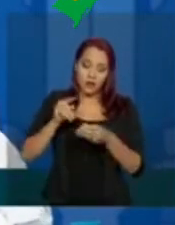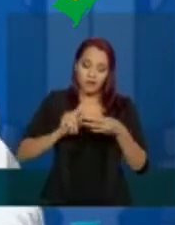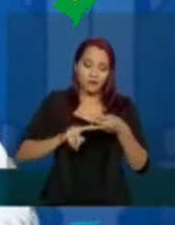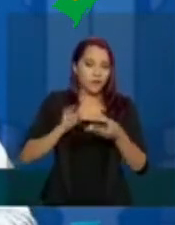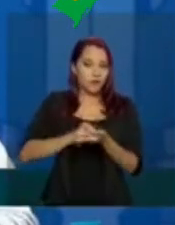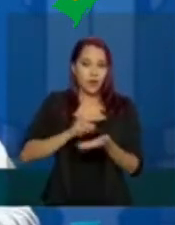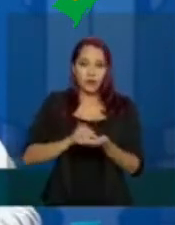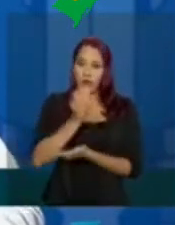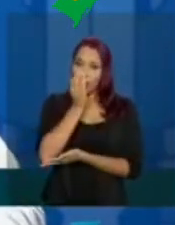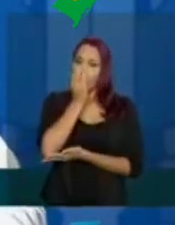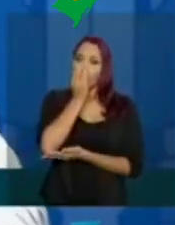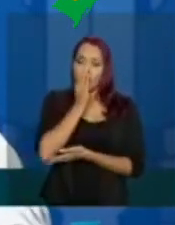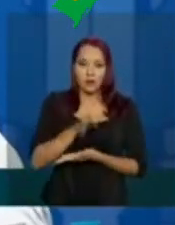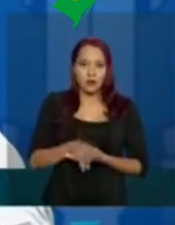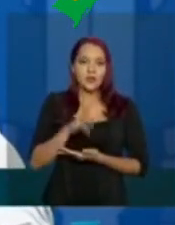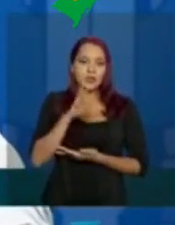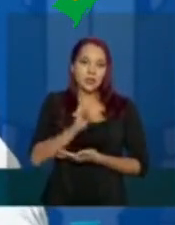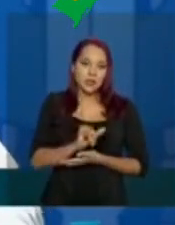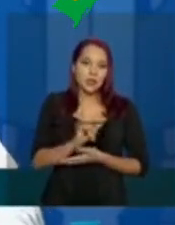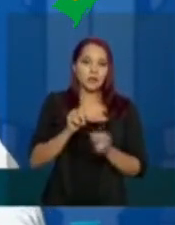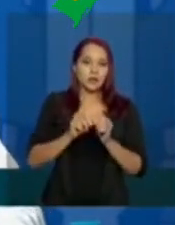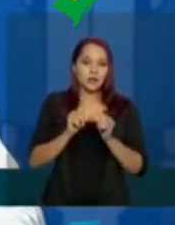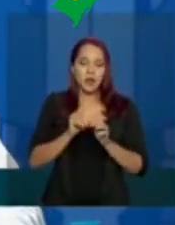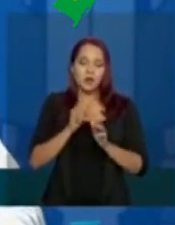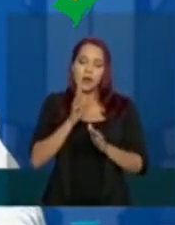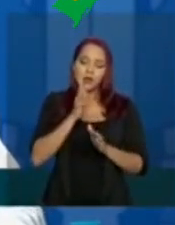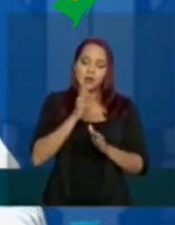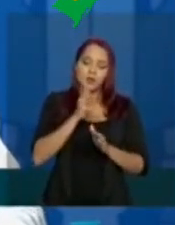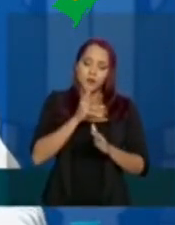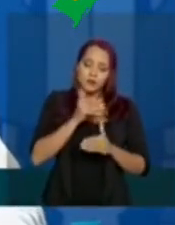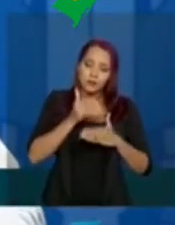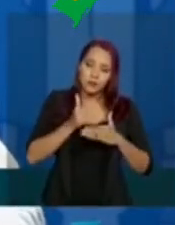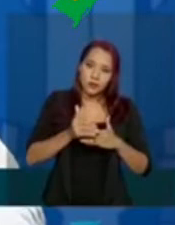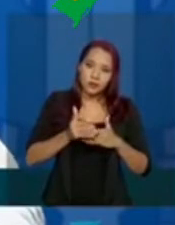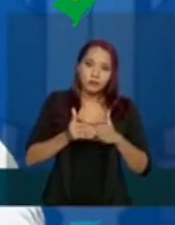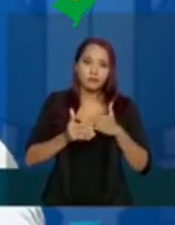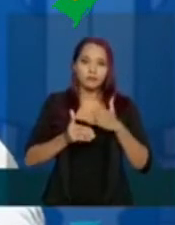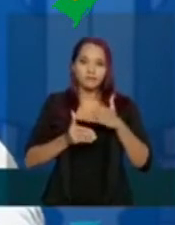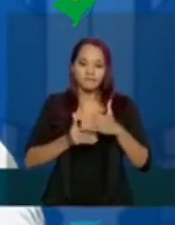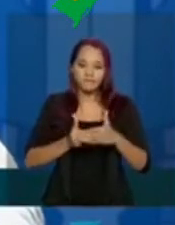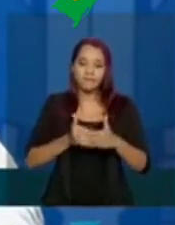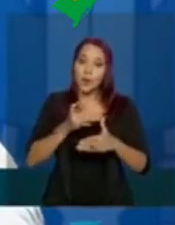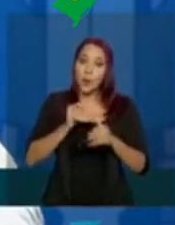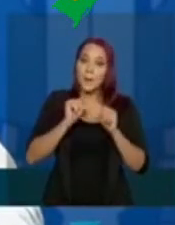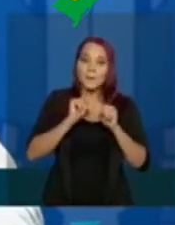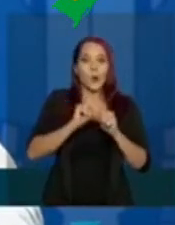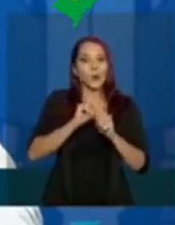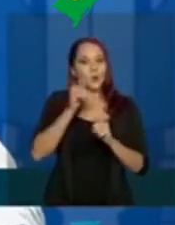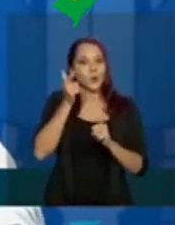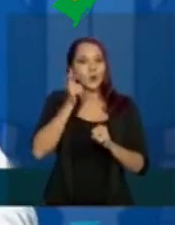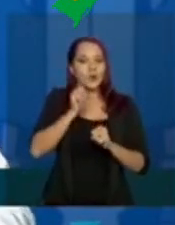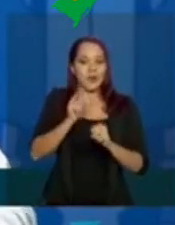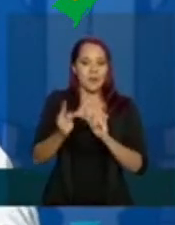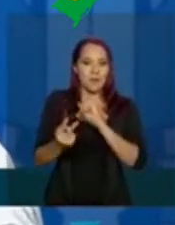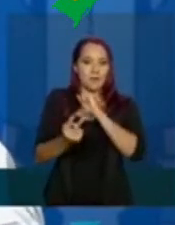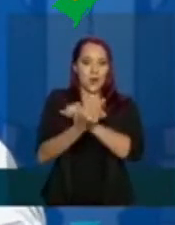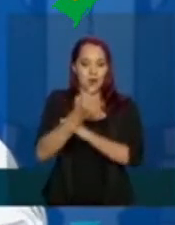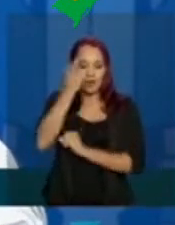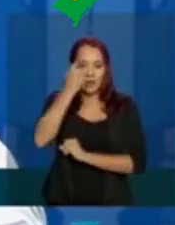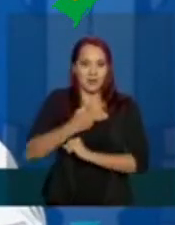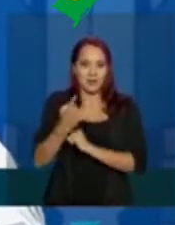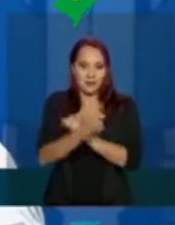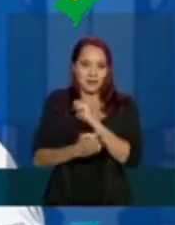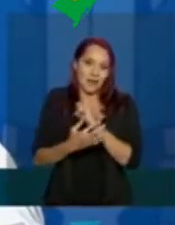respiradores. Se fizermos de uma maneira menos acelerada, nós poderemos ganhar essa imunidade com um tempo